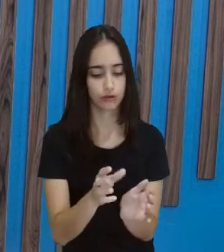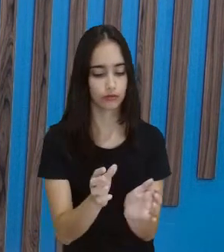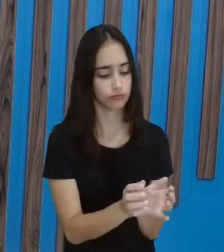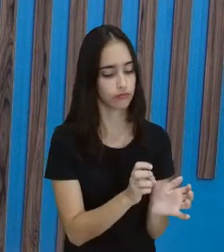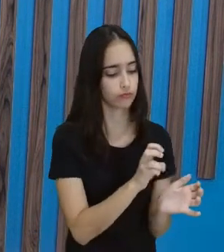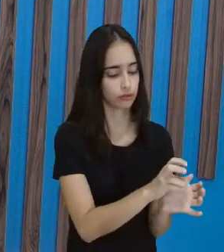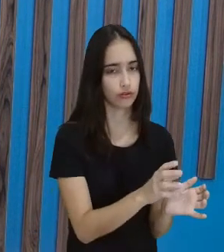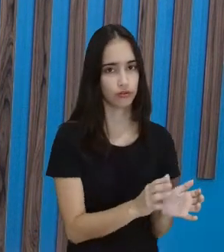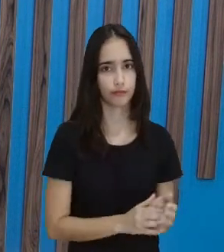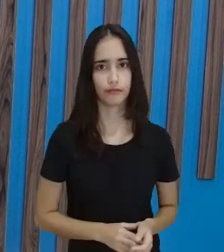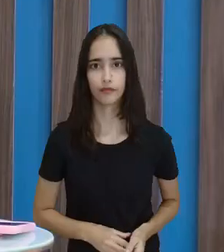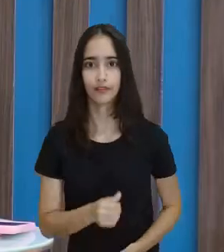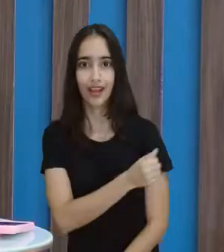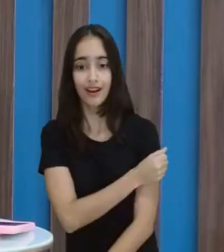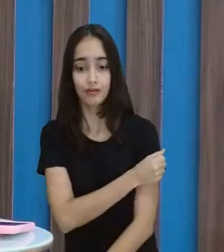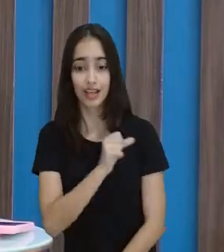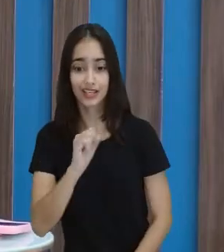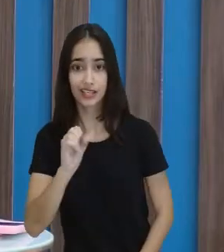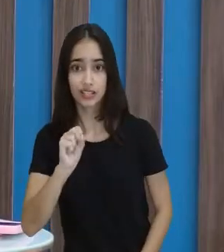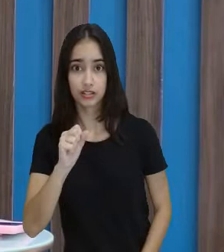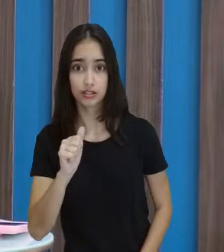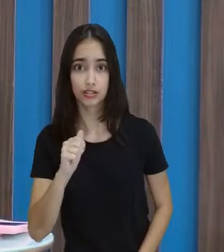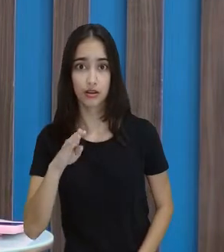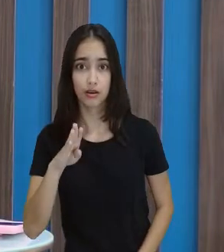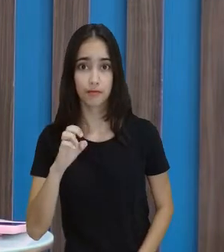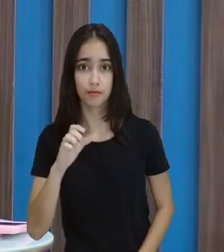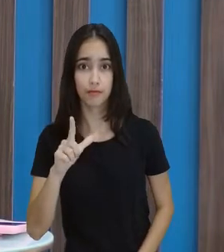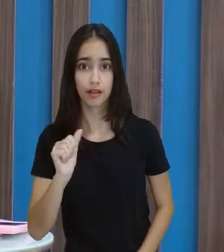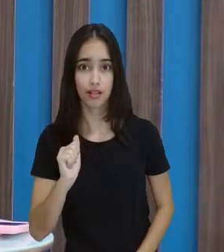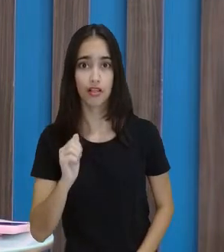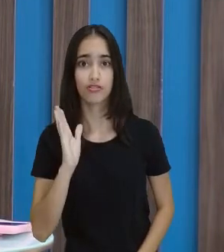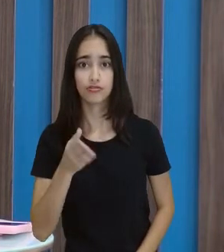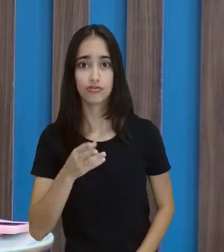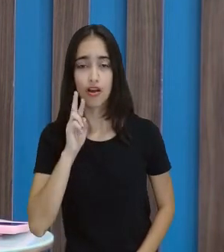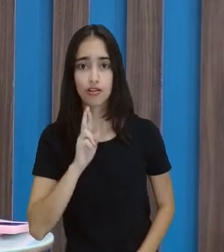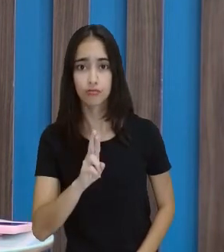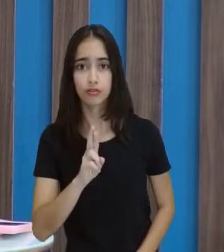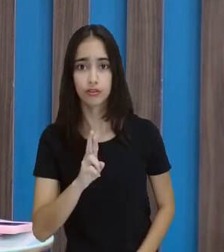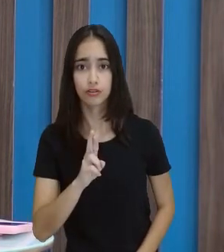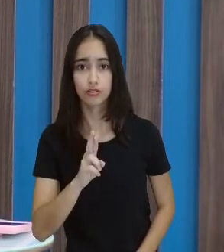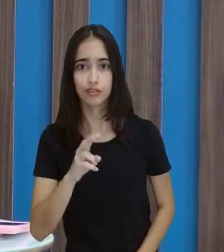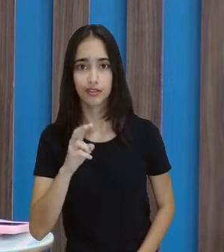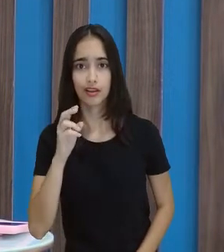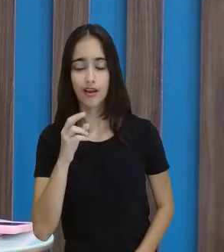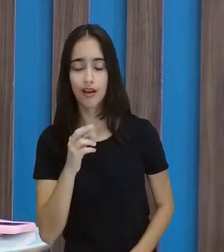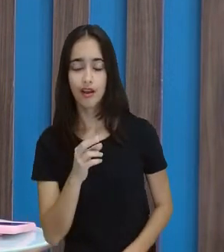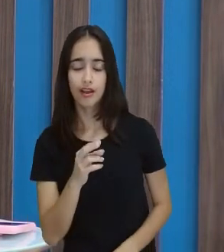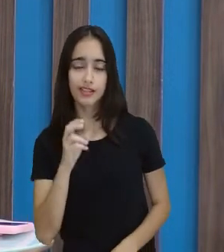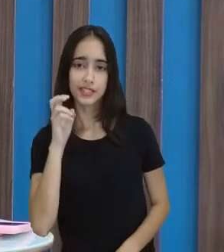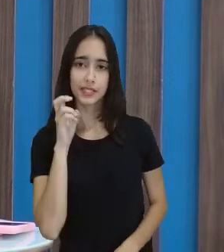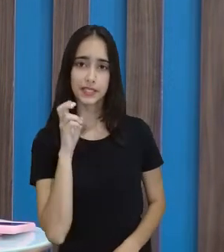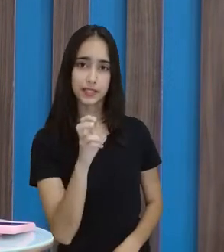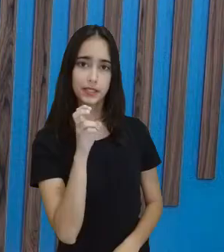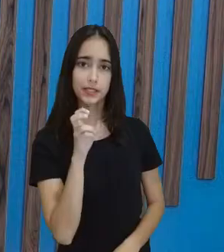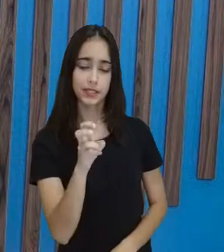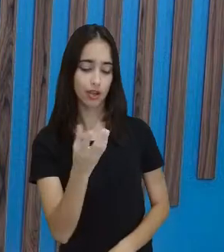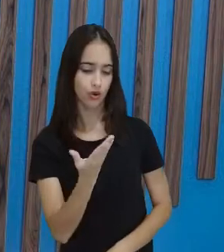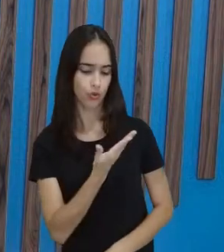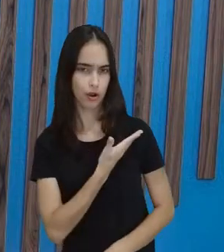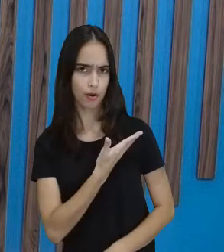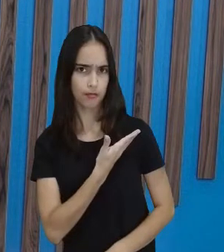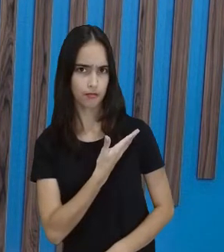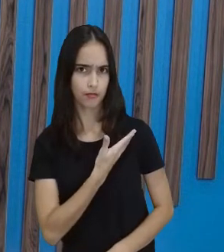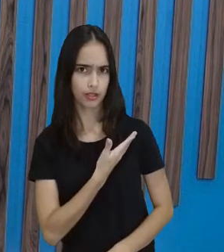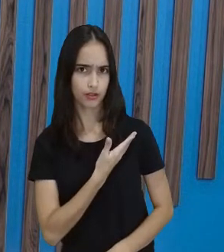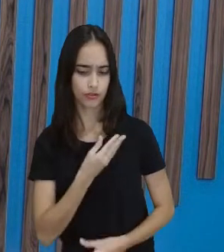chat. Isabela já respondeu, professora. Isabela disse o quê? Isabela disse que 5. 5 amigos receberão. Isabela, como